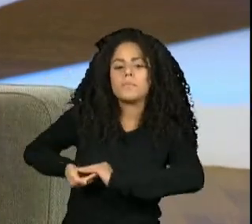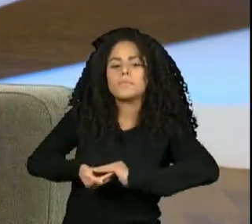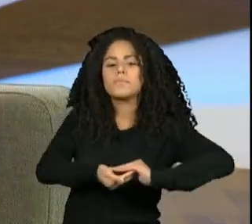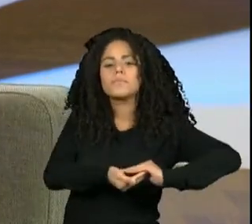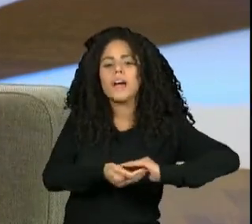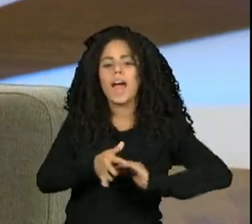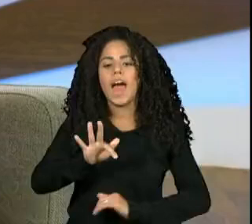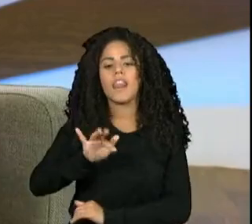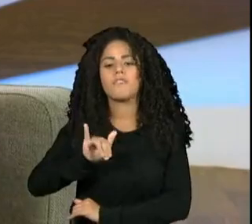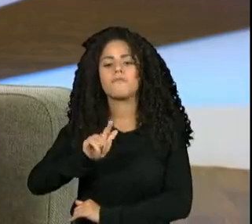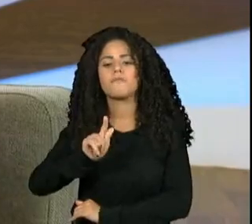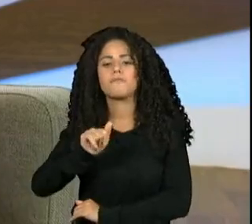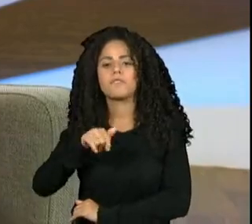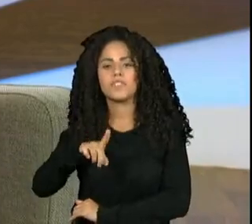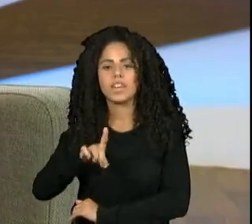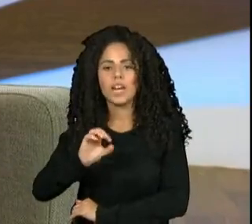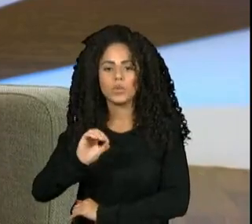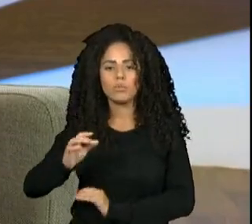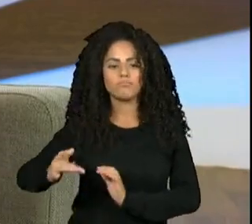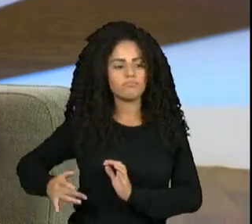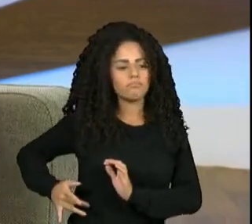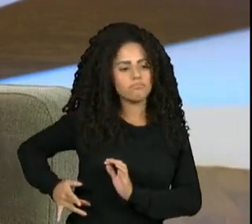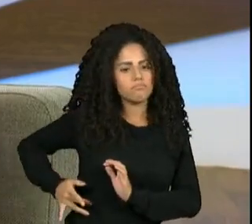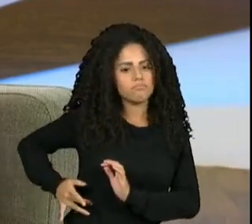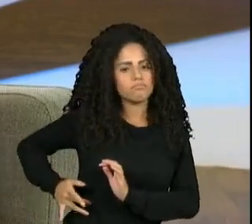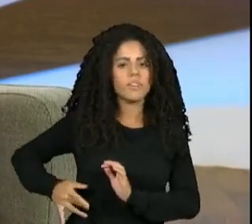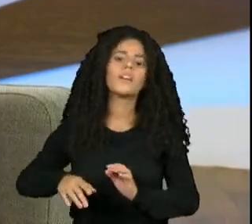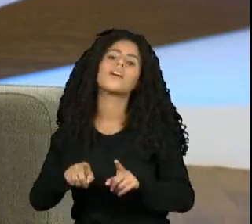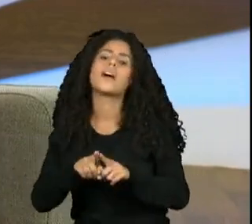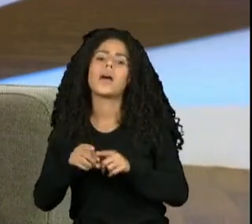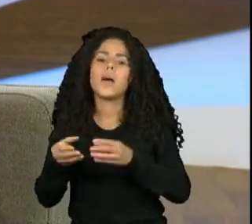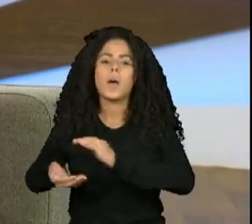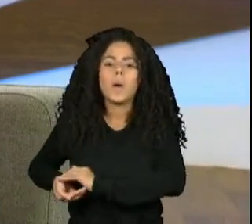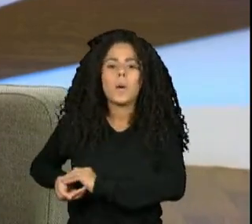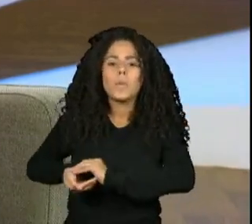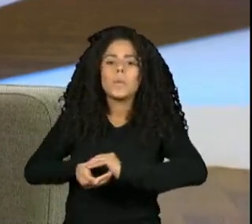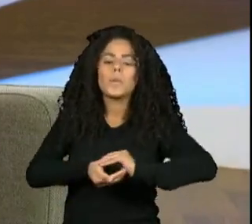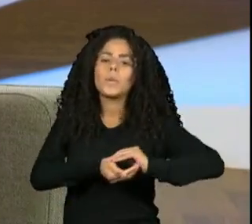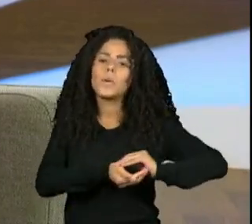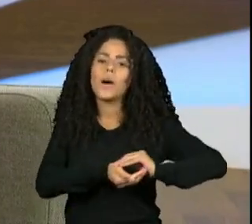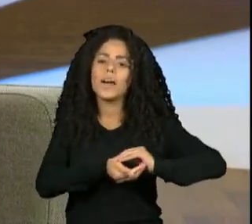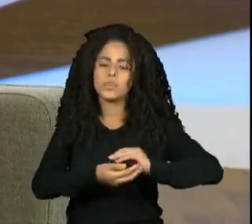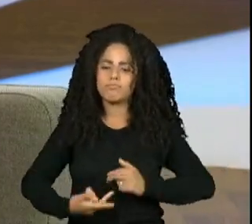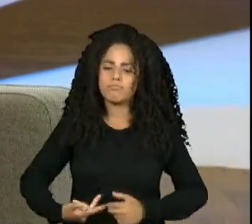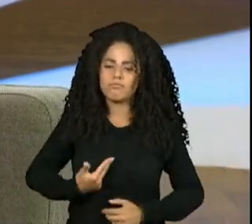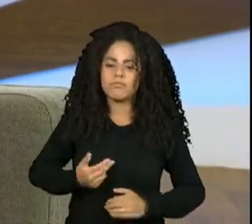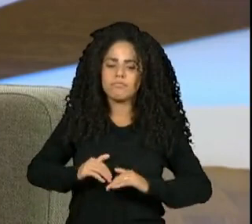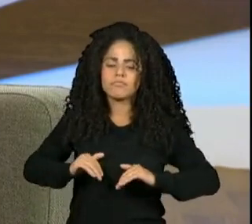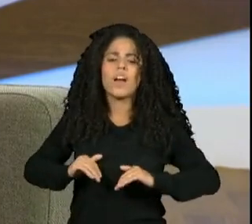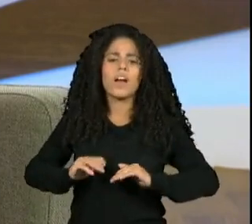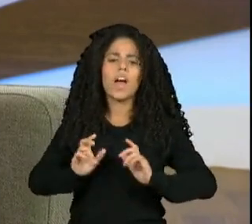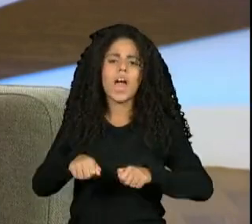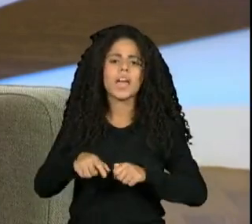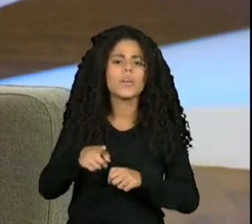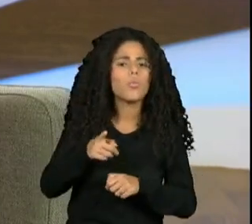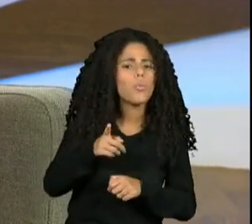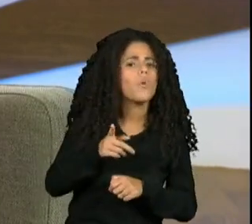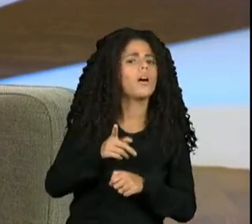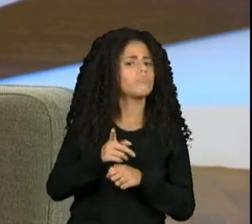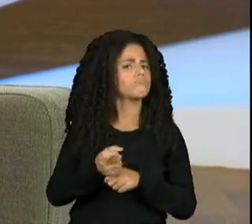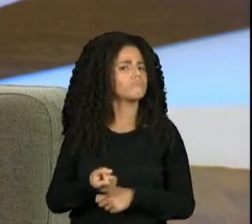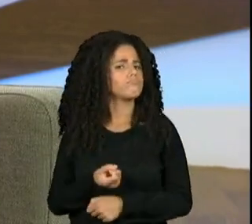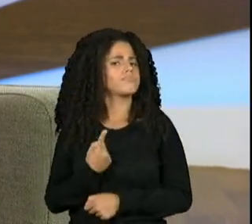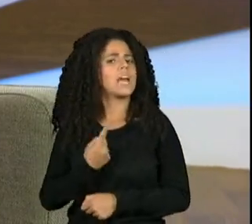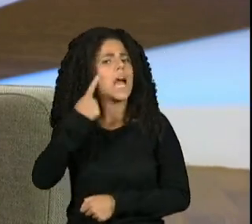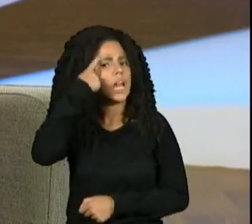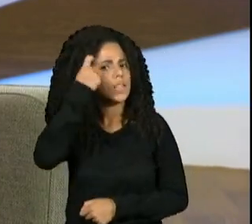fígado no Brasil e no mundo, a primeira pessoa que fez transplantes intervivos, nos procurou e disse, olha, eu acho que essa